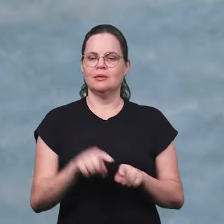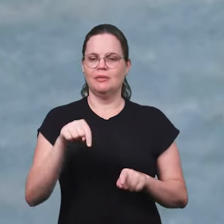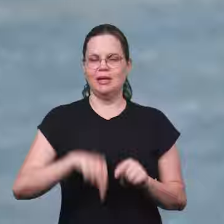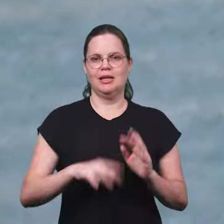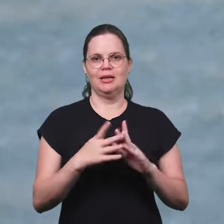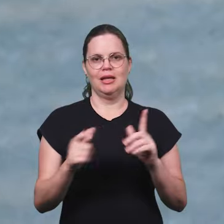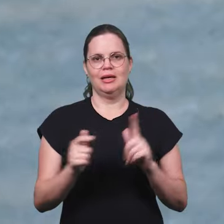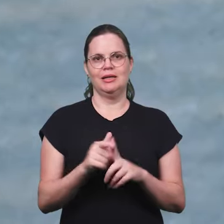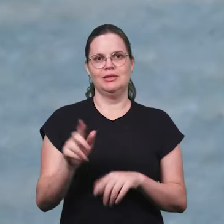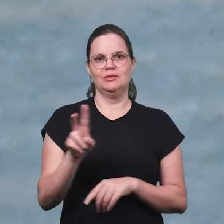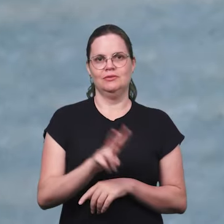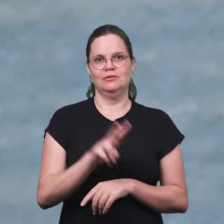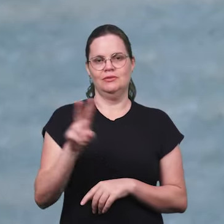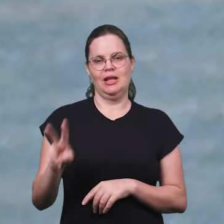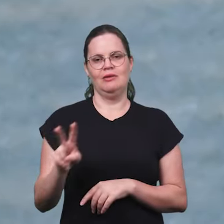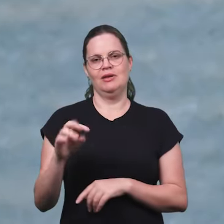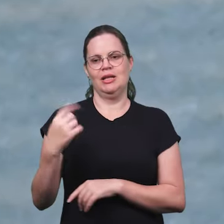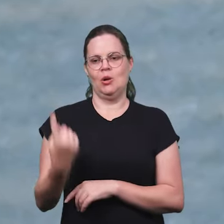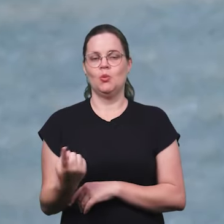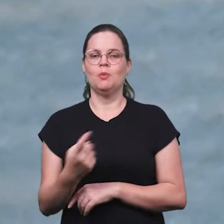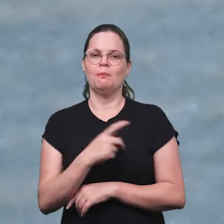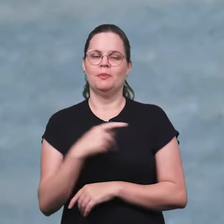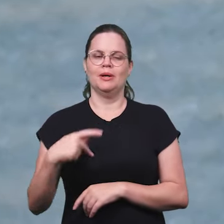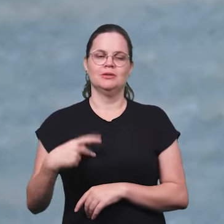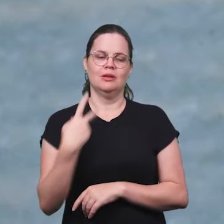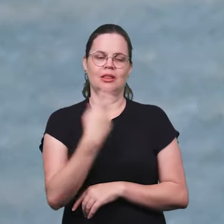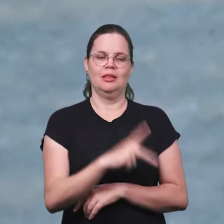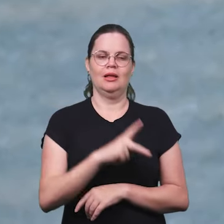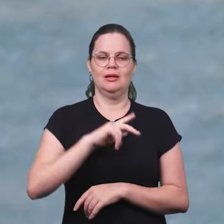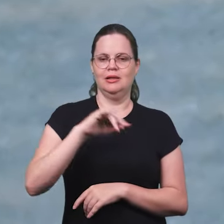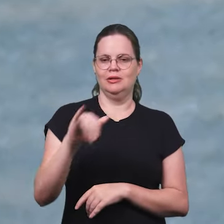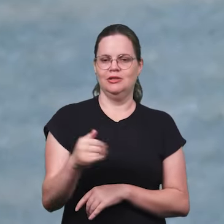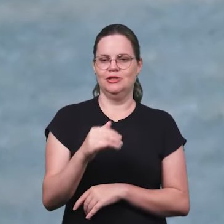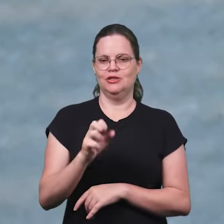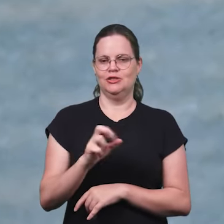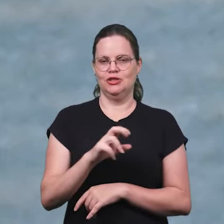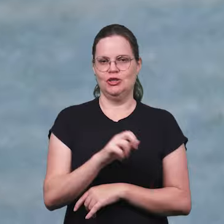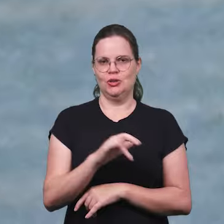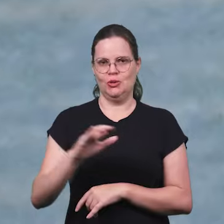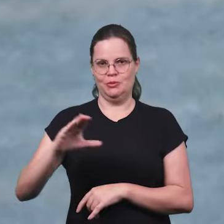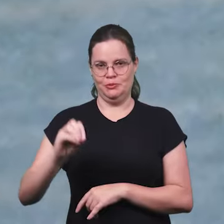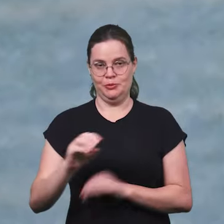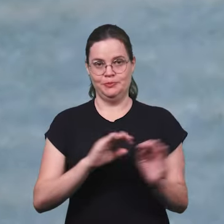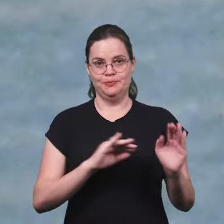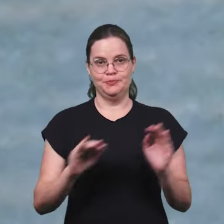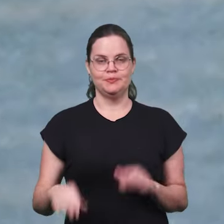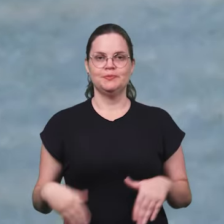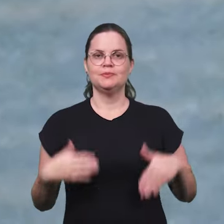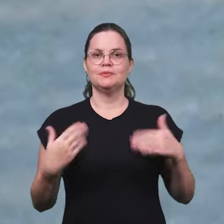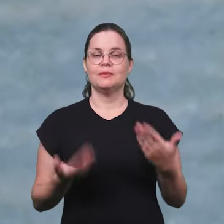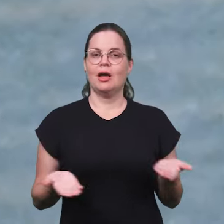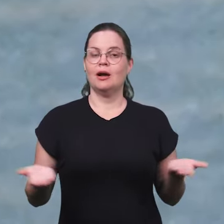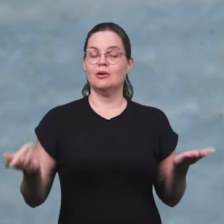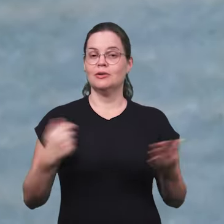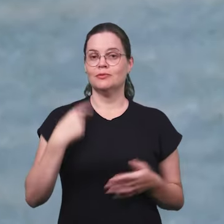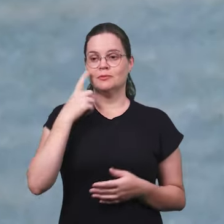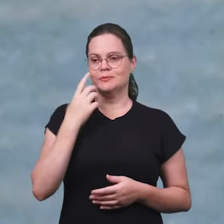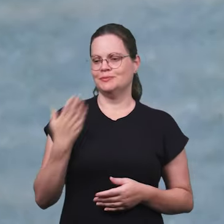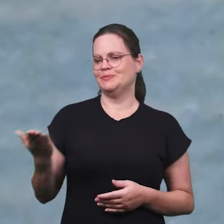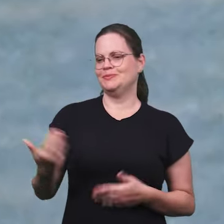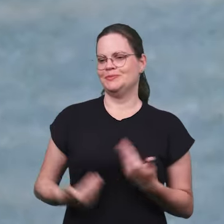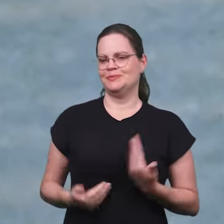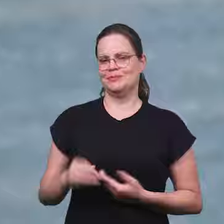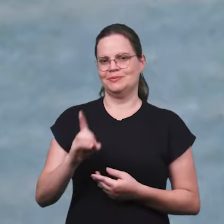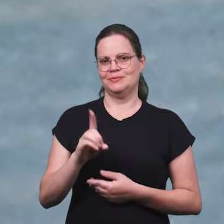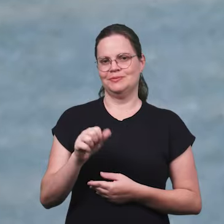pastor. Hoje o pastor Jerônimo está lá e o Júlio é diácono lá na igreja. Muito bem, do Júlio, agora a gente vai para o nosso irmão